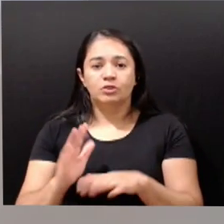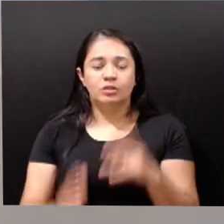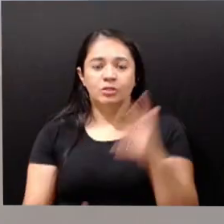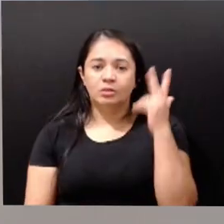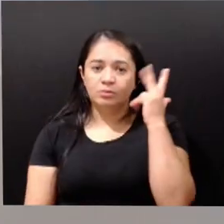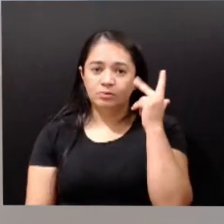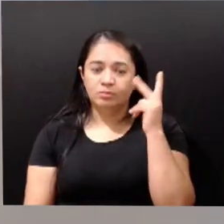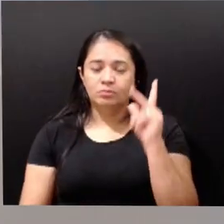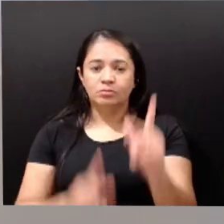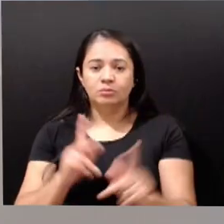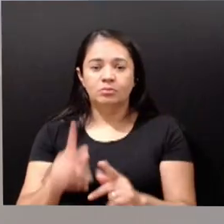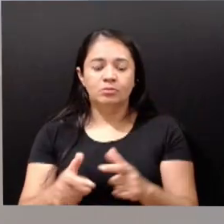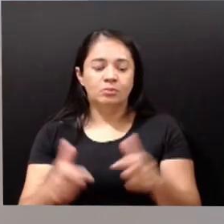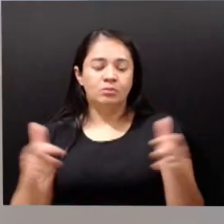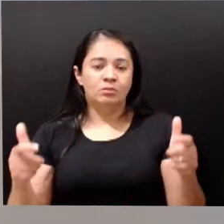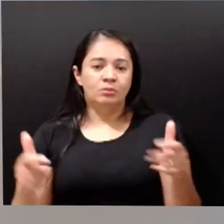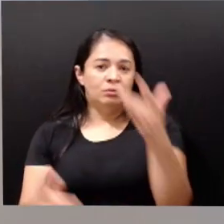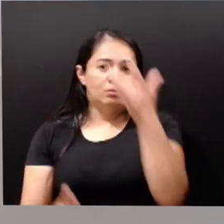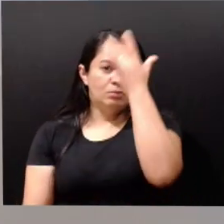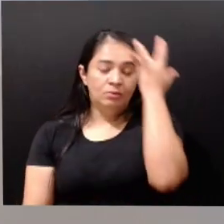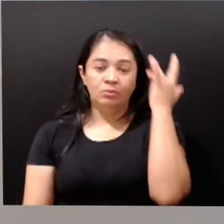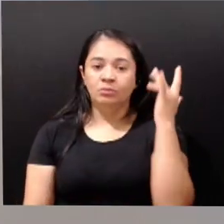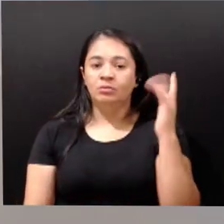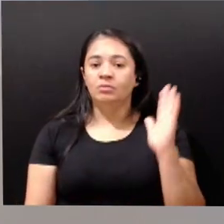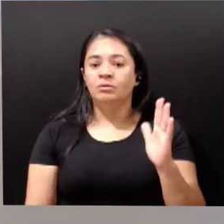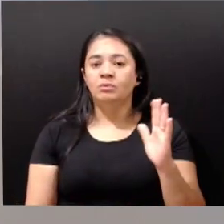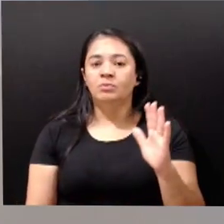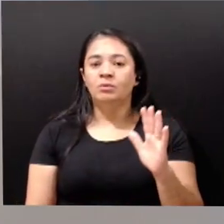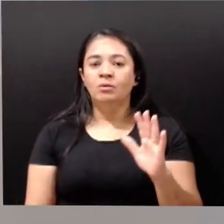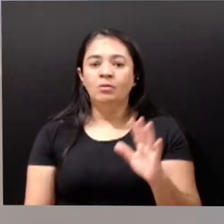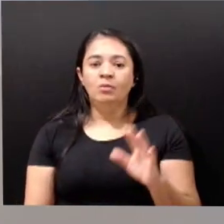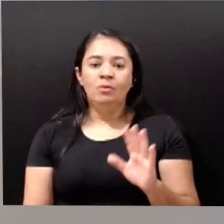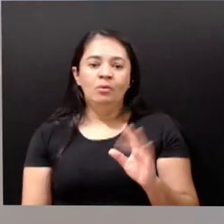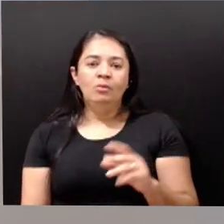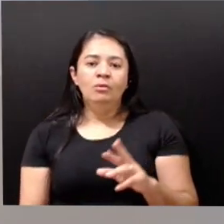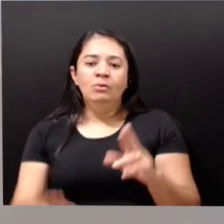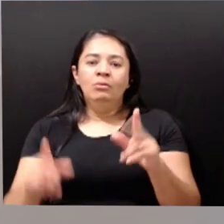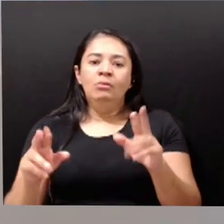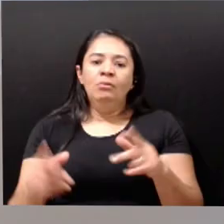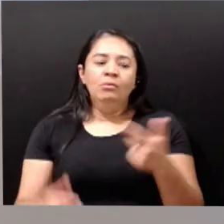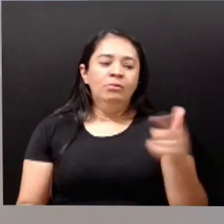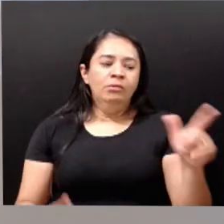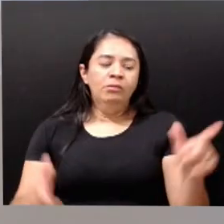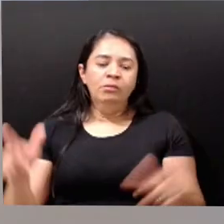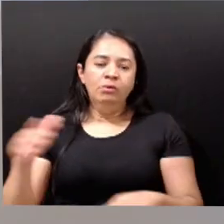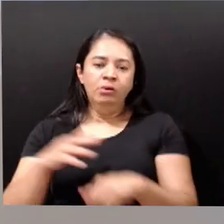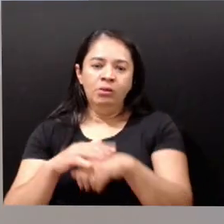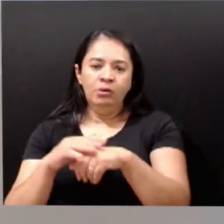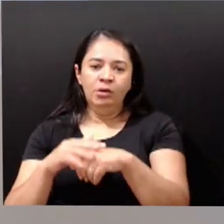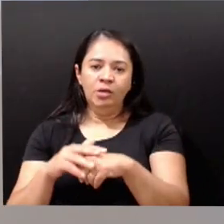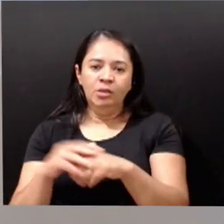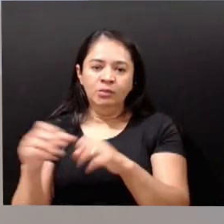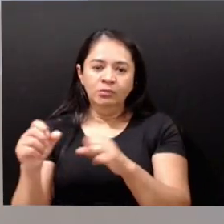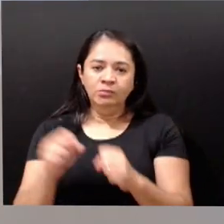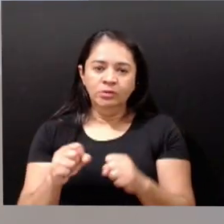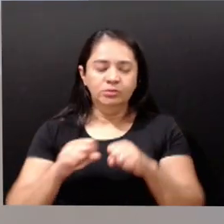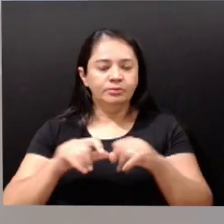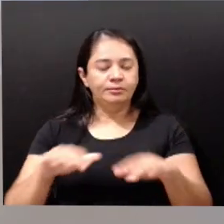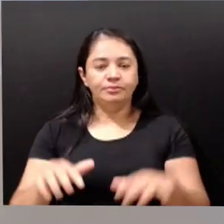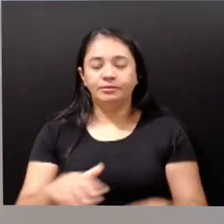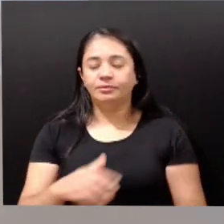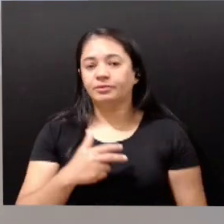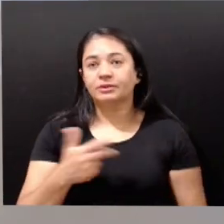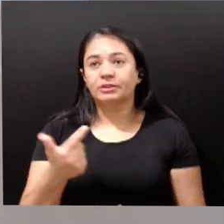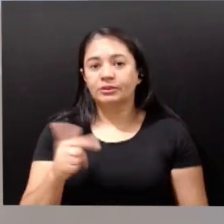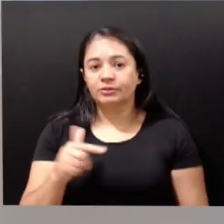muito comum na população e que a grande maioria das pessoas tem imunidade, ela, diferentemente de outras infecções, não tem um poder de se